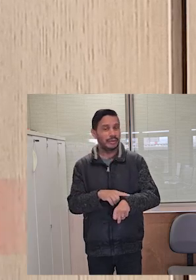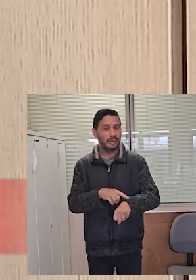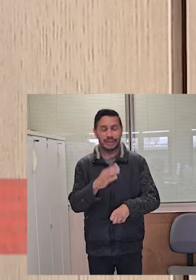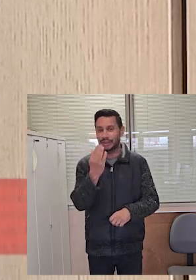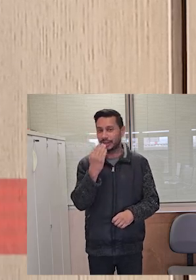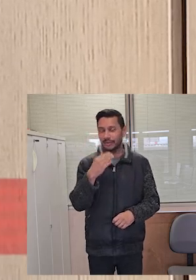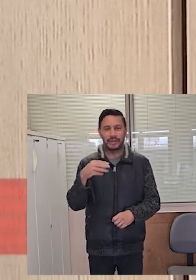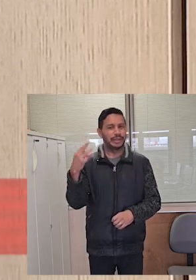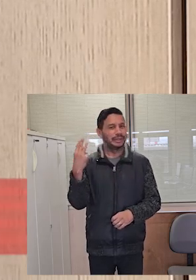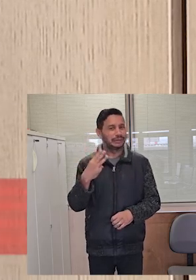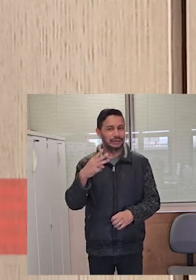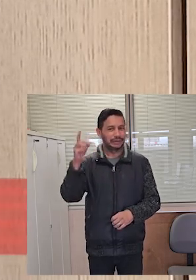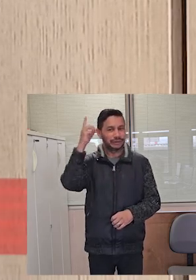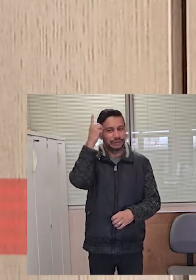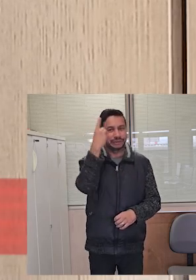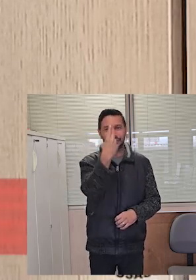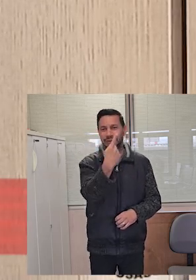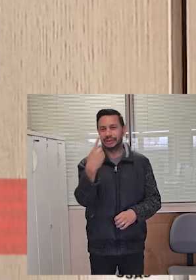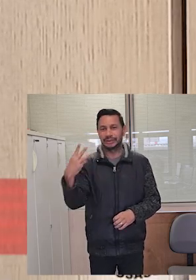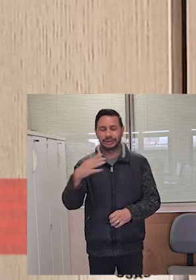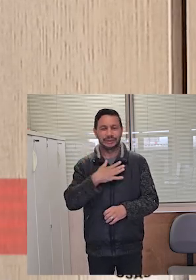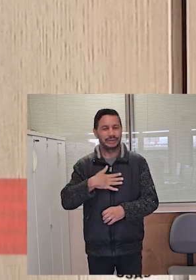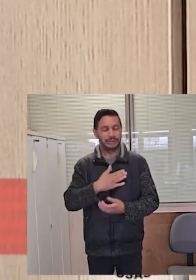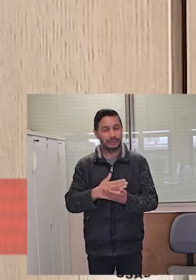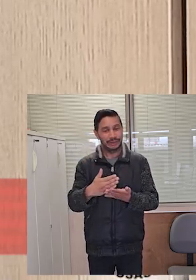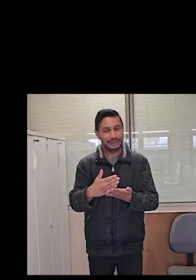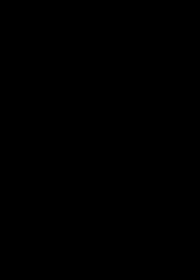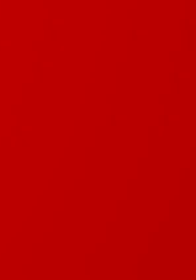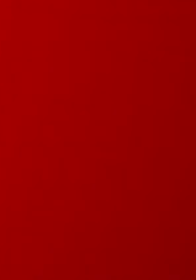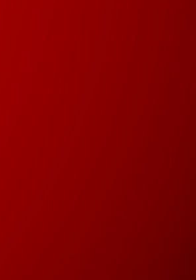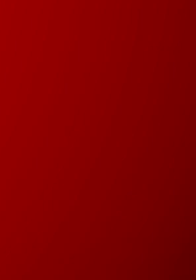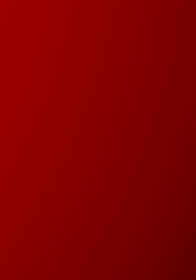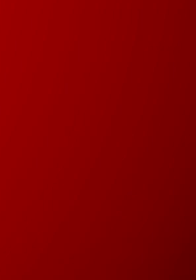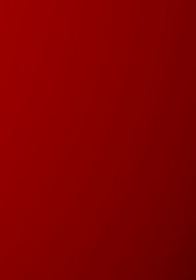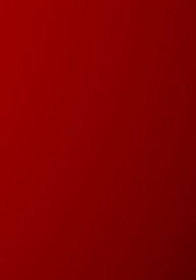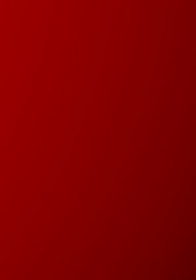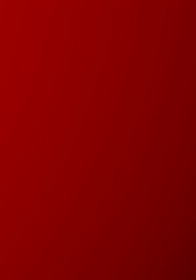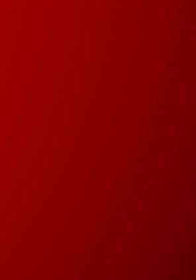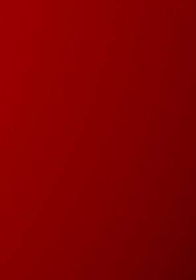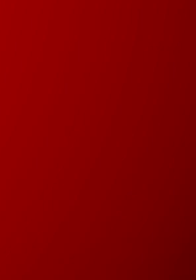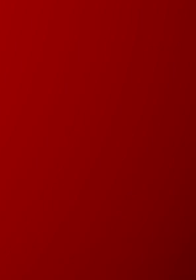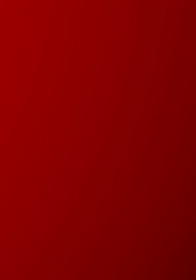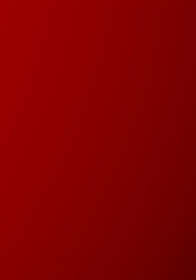Olá, o Hora da Boia desta terça-feira, dia 13 de agosto, está no ar.